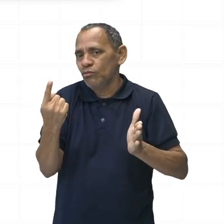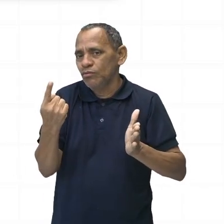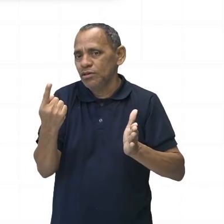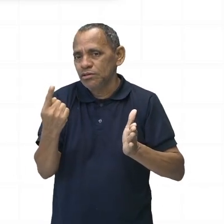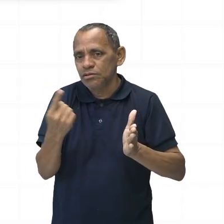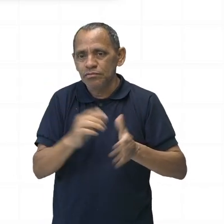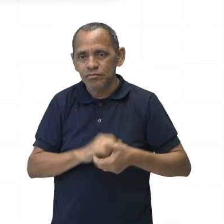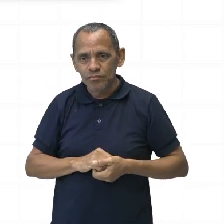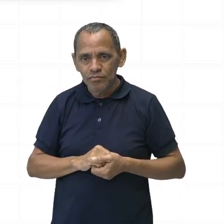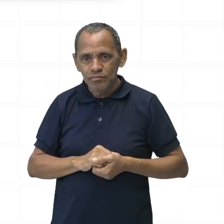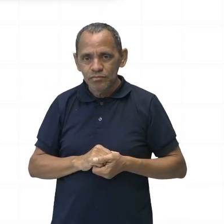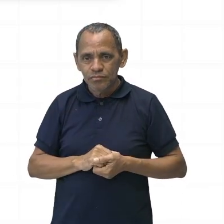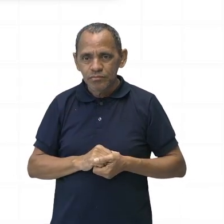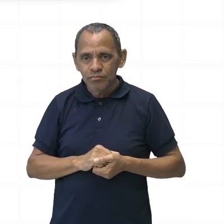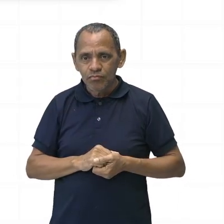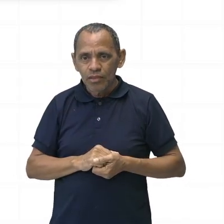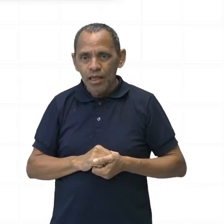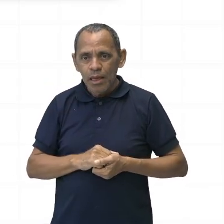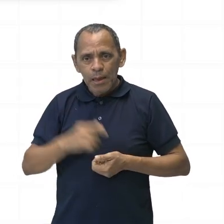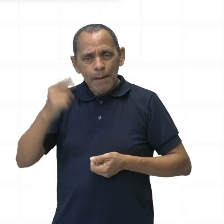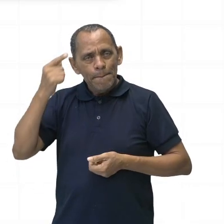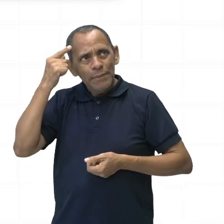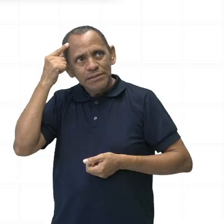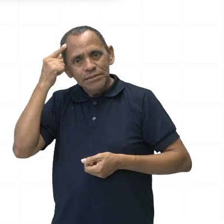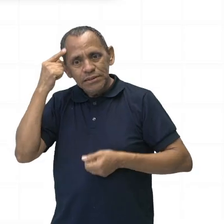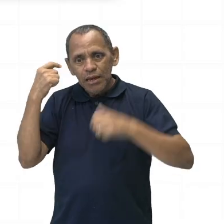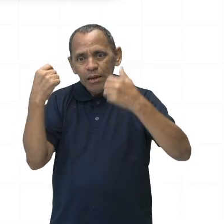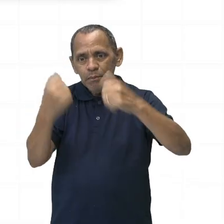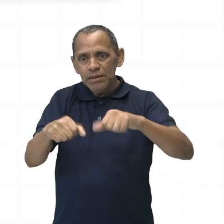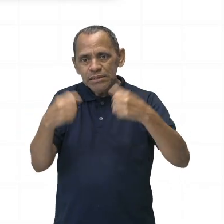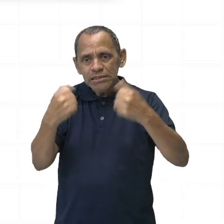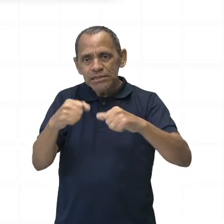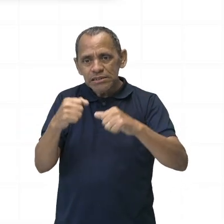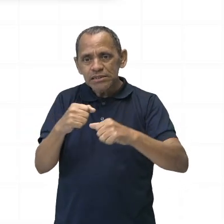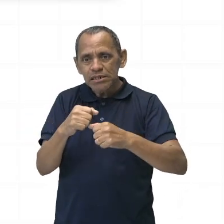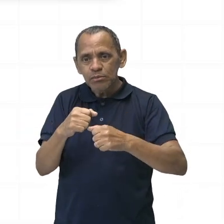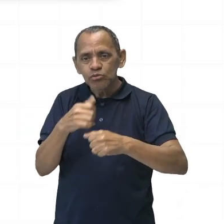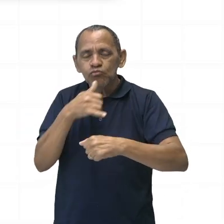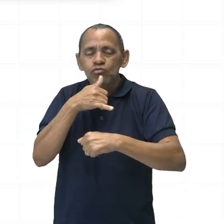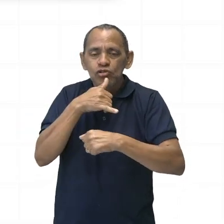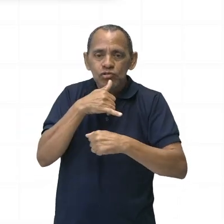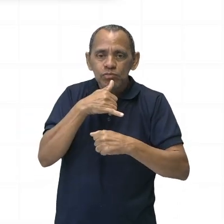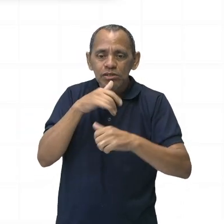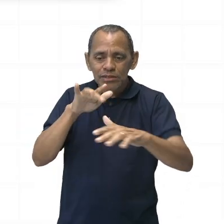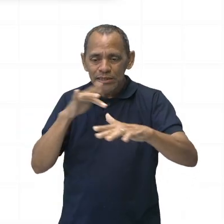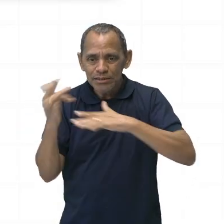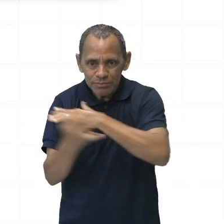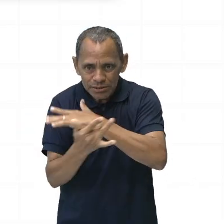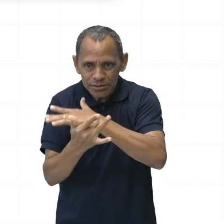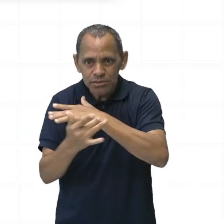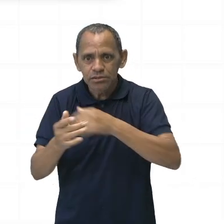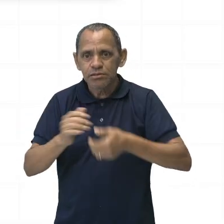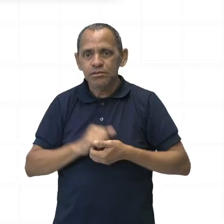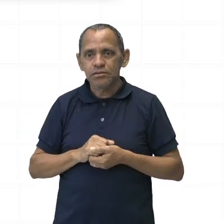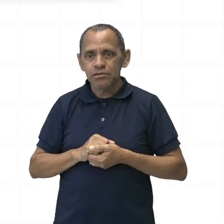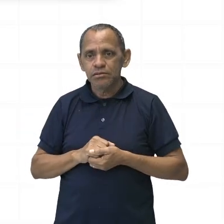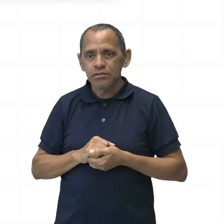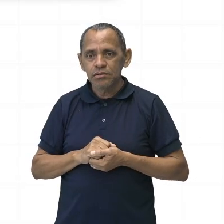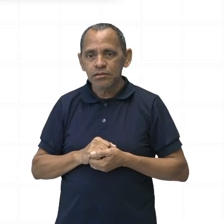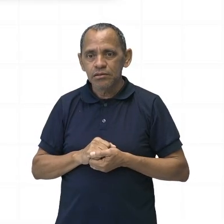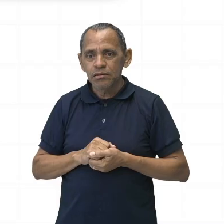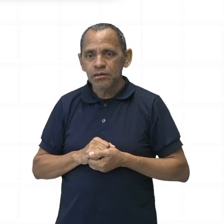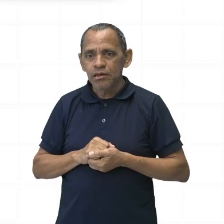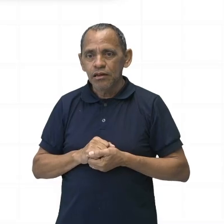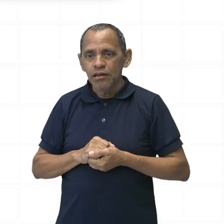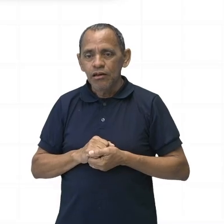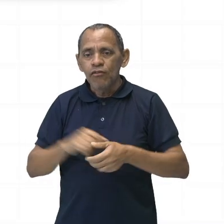que, infelizmente, as nossas mídias sociais querem tornar adulta muitas crianças. E aqui a gente precisa